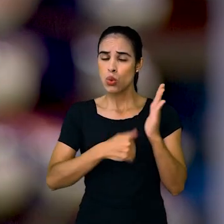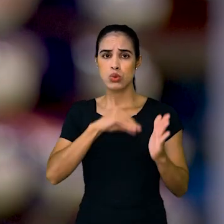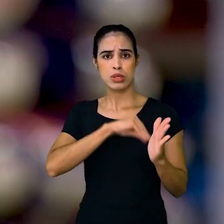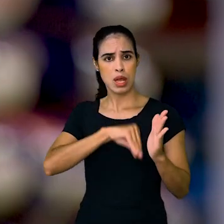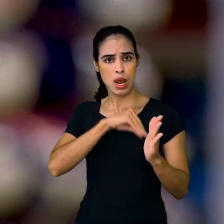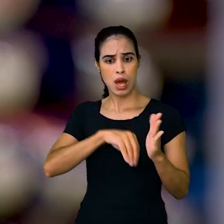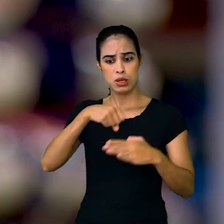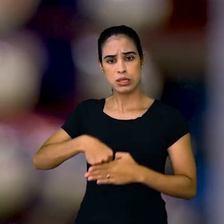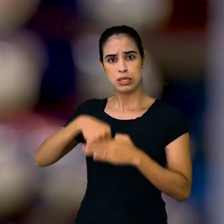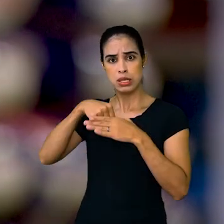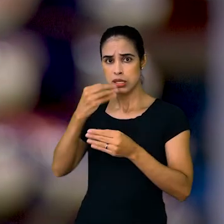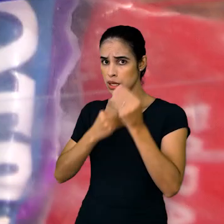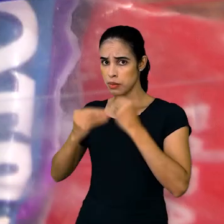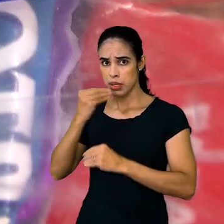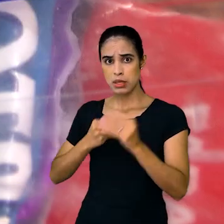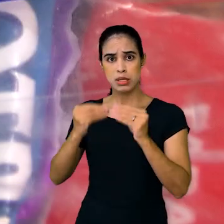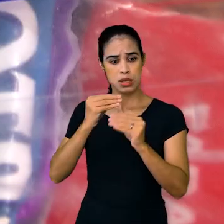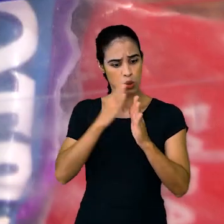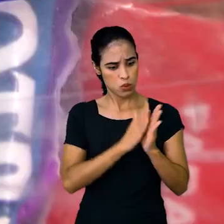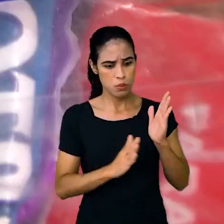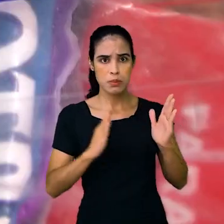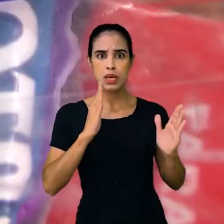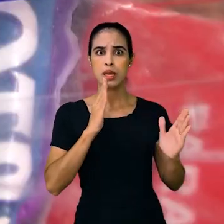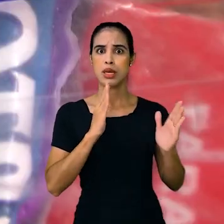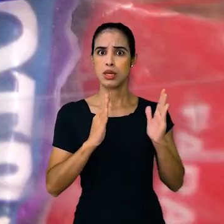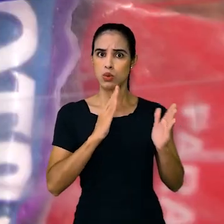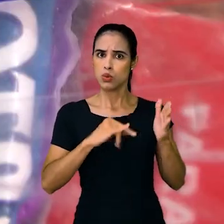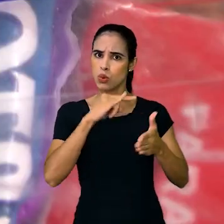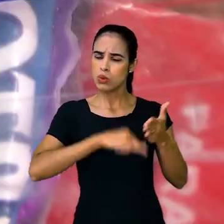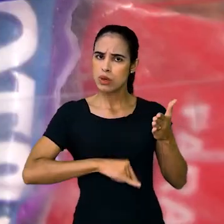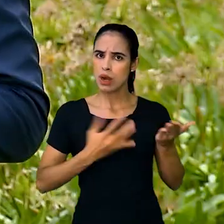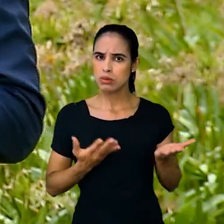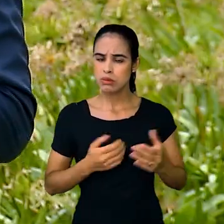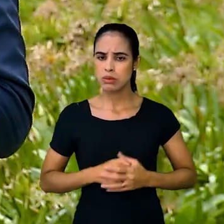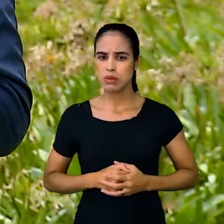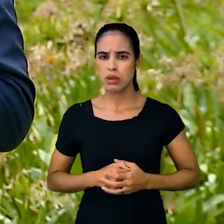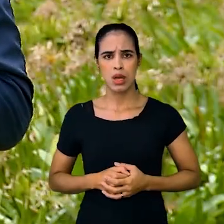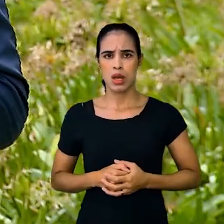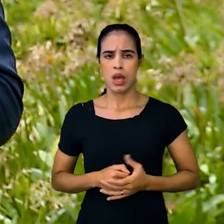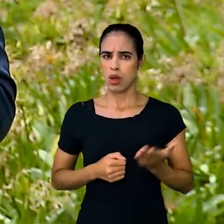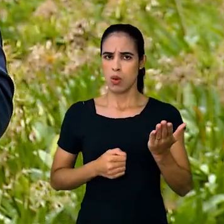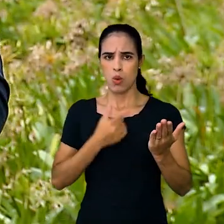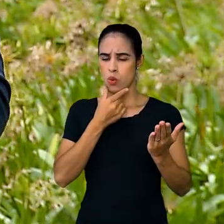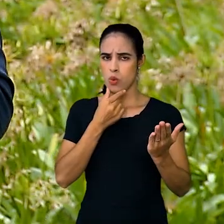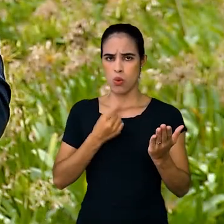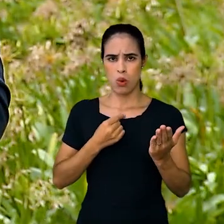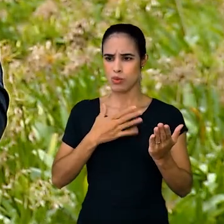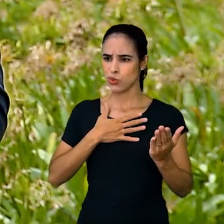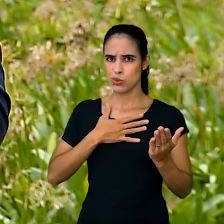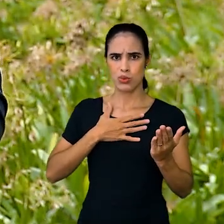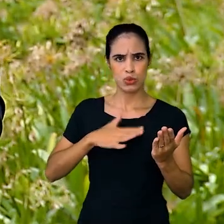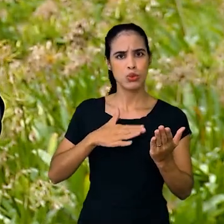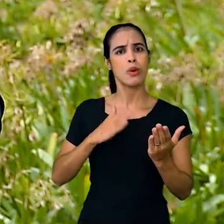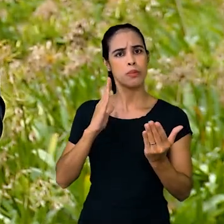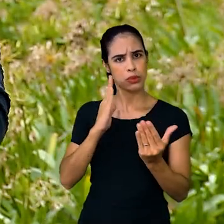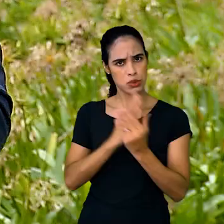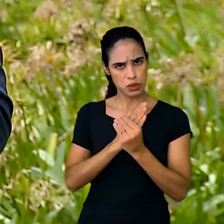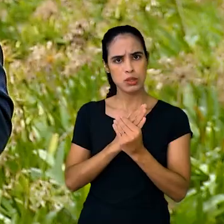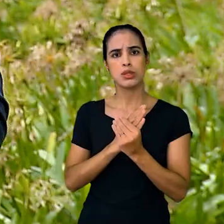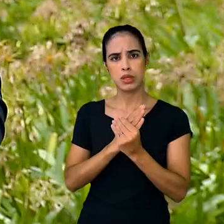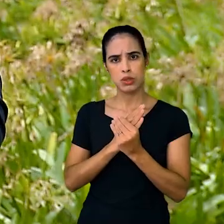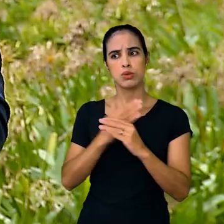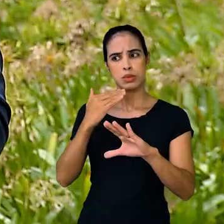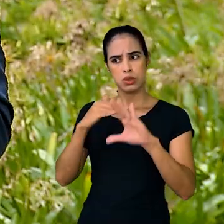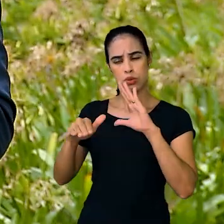de alimentação que recebeu durante todo o período em que esteve contratado. Insatisfeito, o homem levou o caso à Justiça do